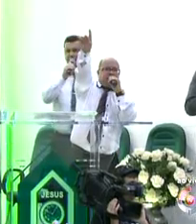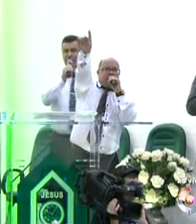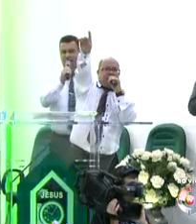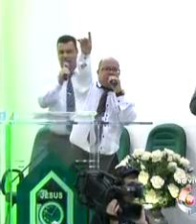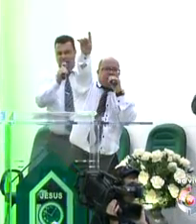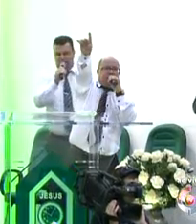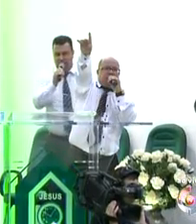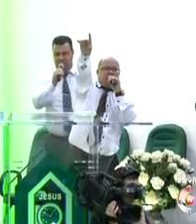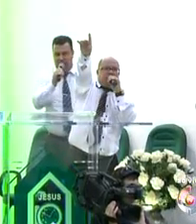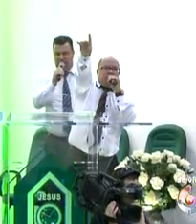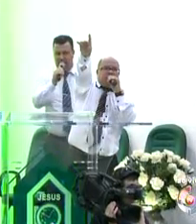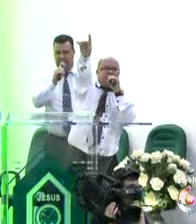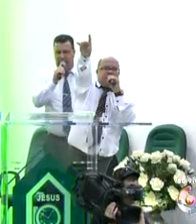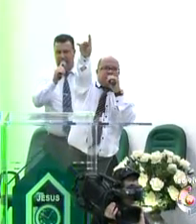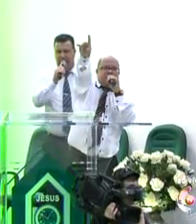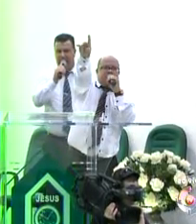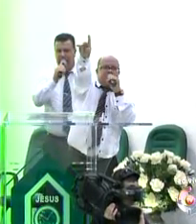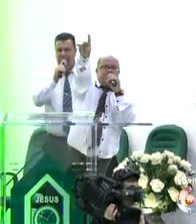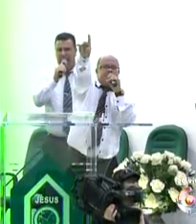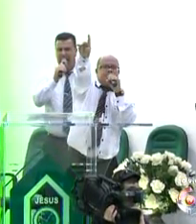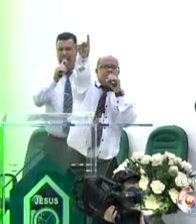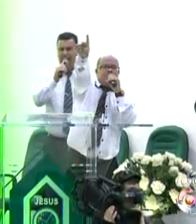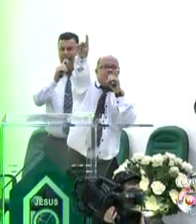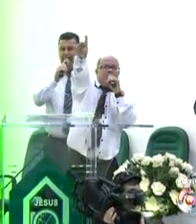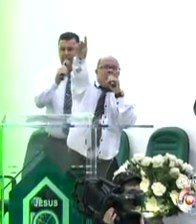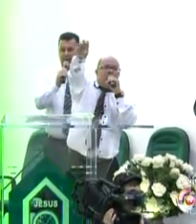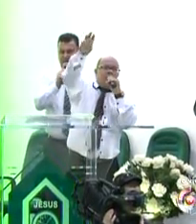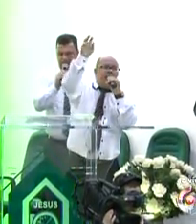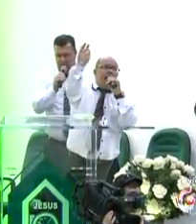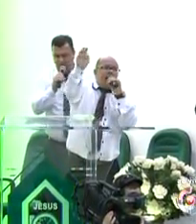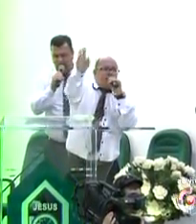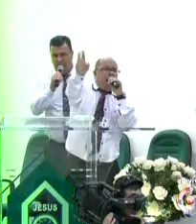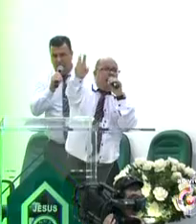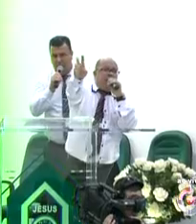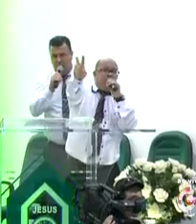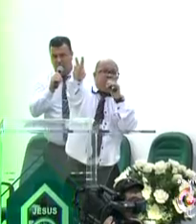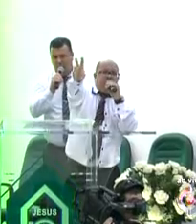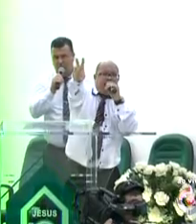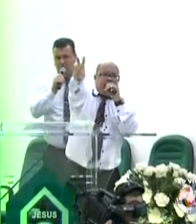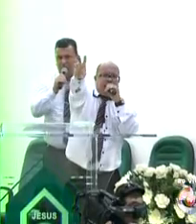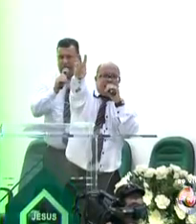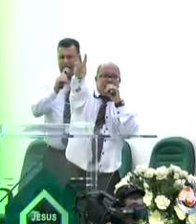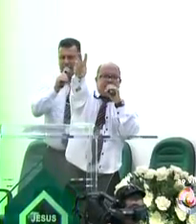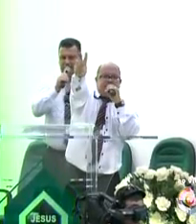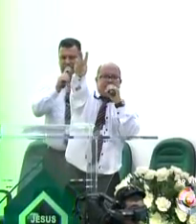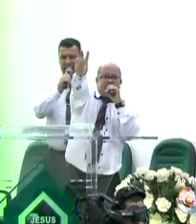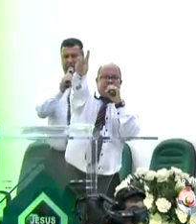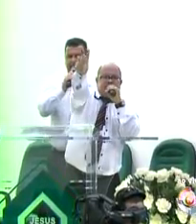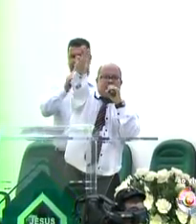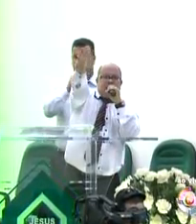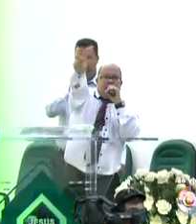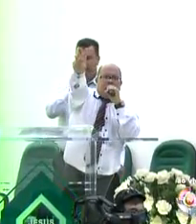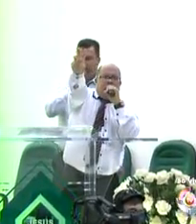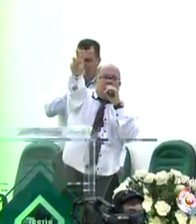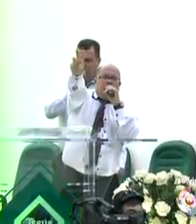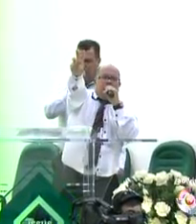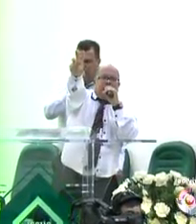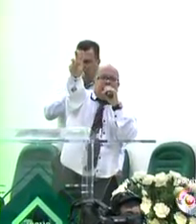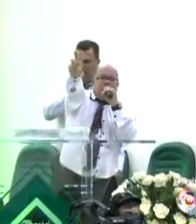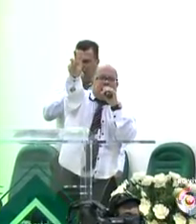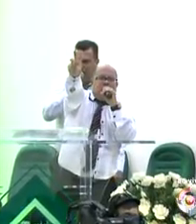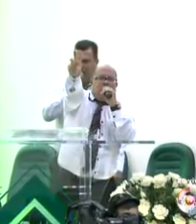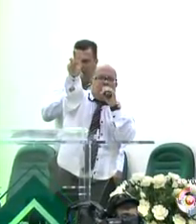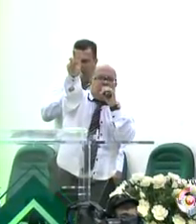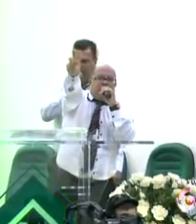crentes ainda vêm à frente agora. Eu quero orar por você. Há um milagre esperando por você aqui. Vai dizer. Alguém acompanha